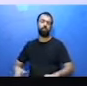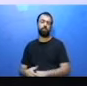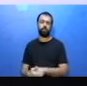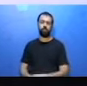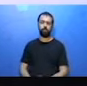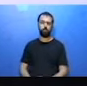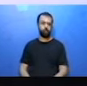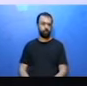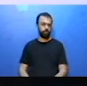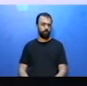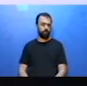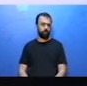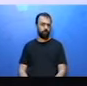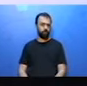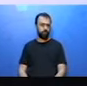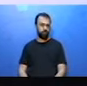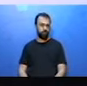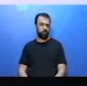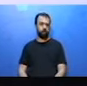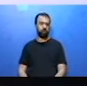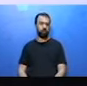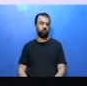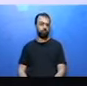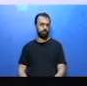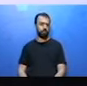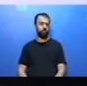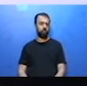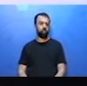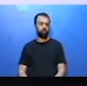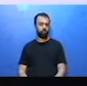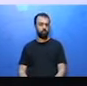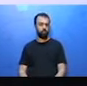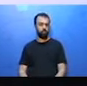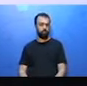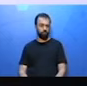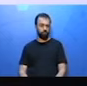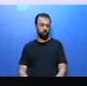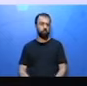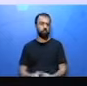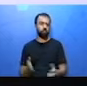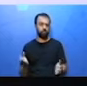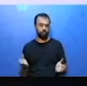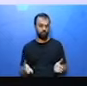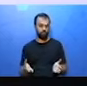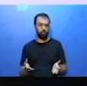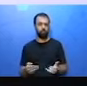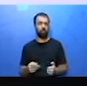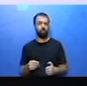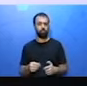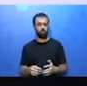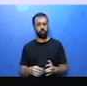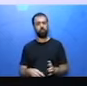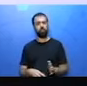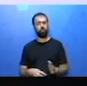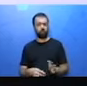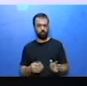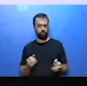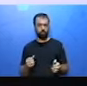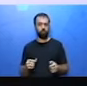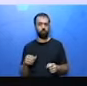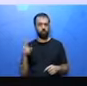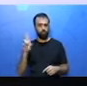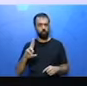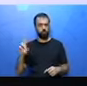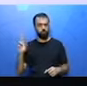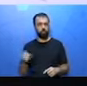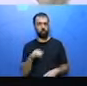porque aqui já começa a contas com reserva tá então nesse momento é assim que nós vamos fazer as abordagens